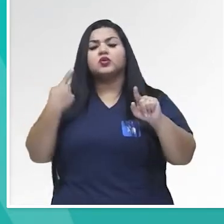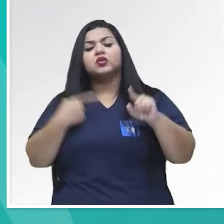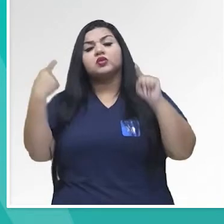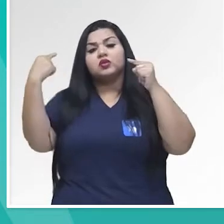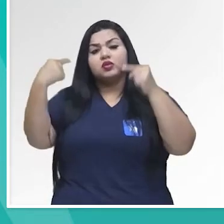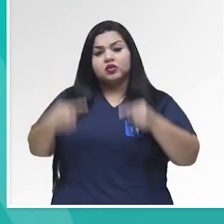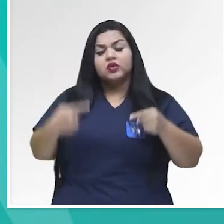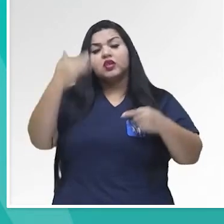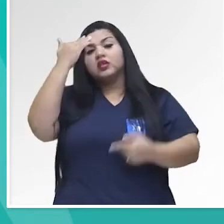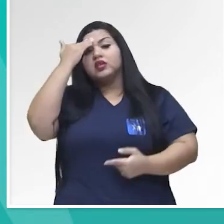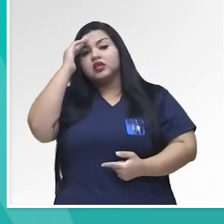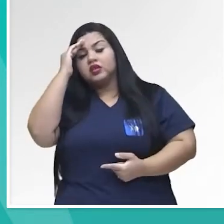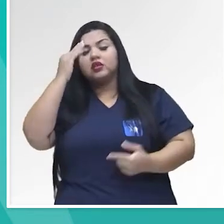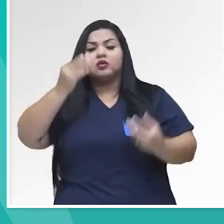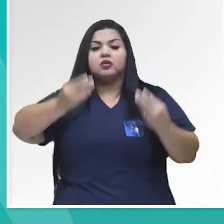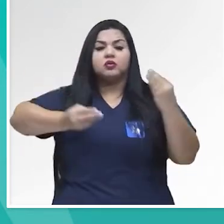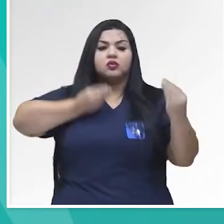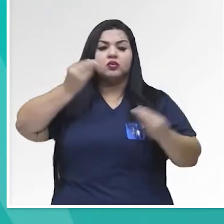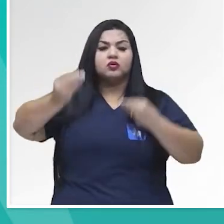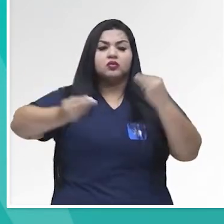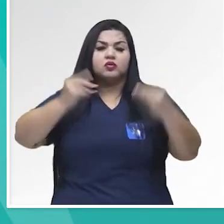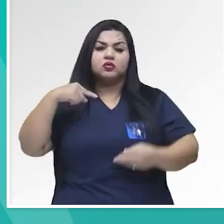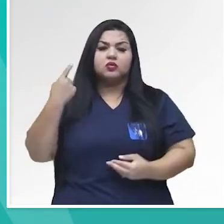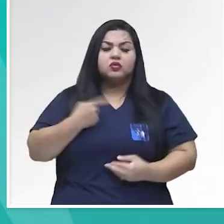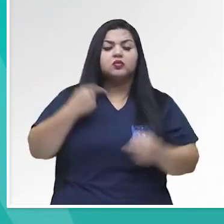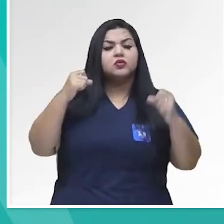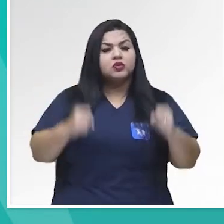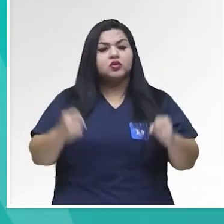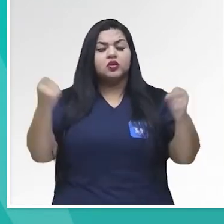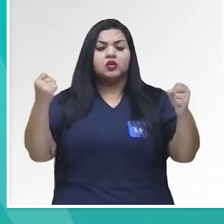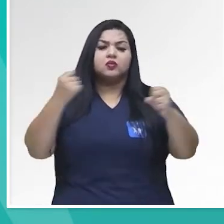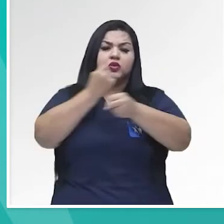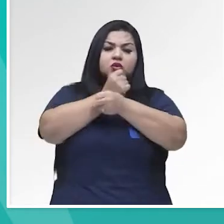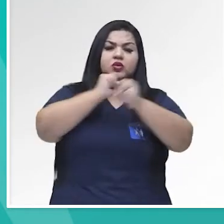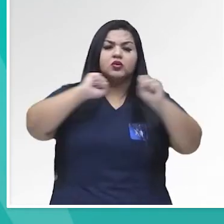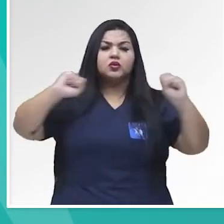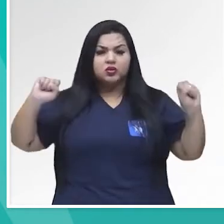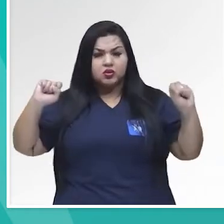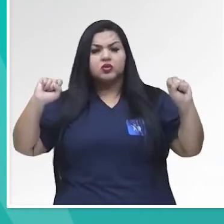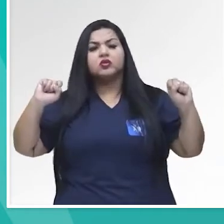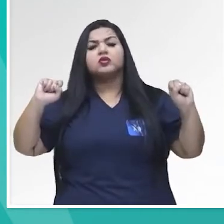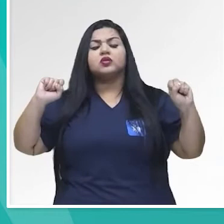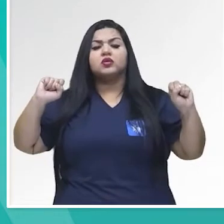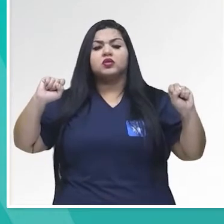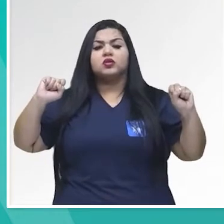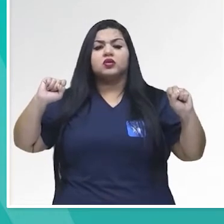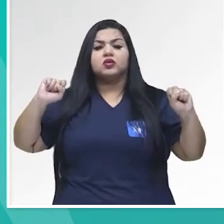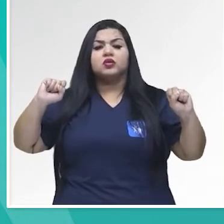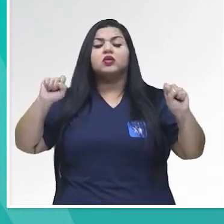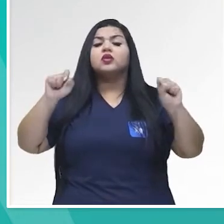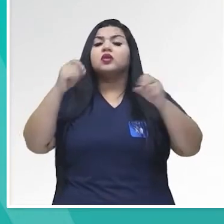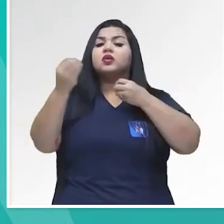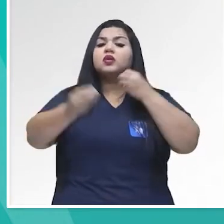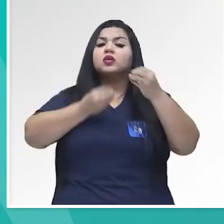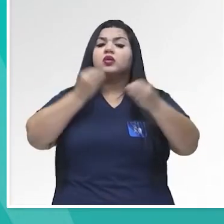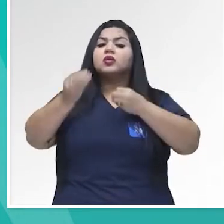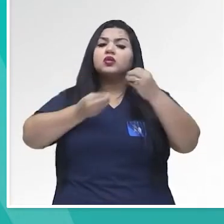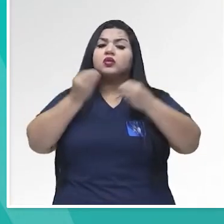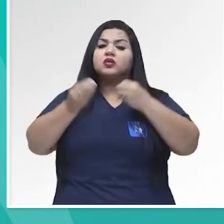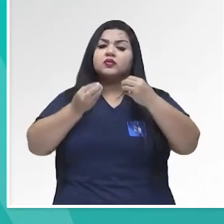é entender como que nós podemos quebrar esses paradigmas e como que isso, de certa forma, nós